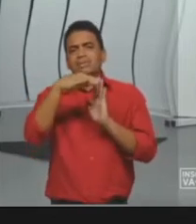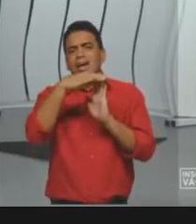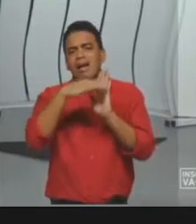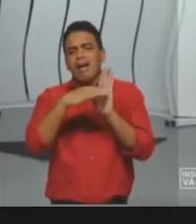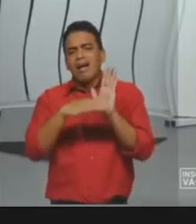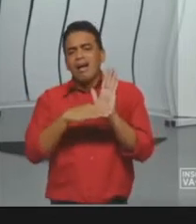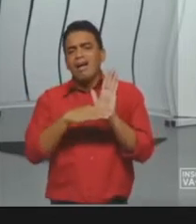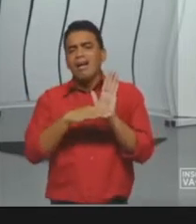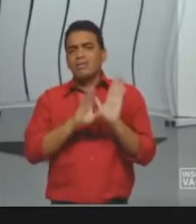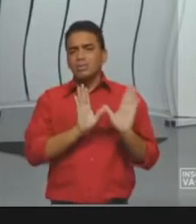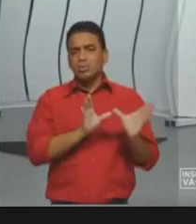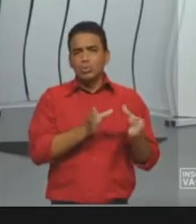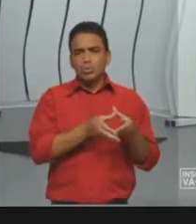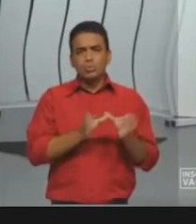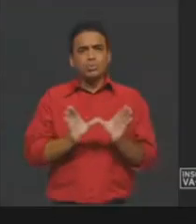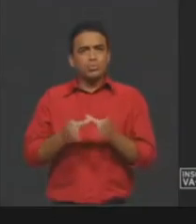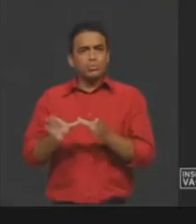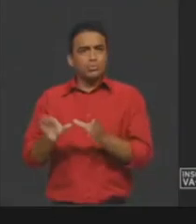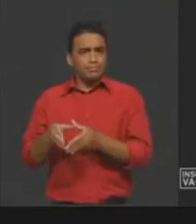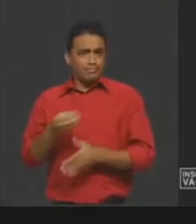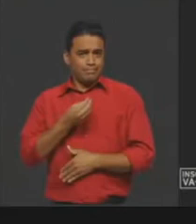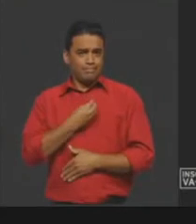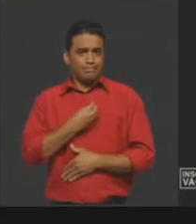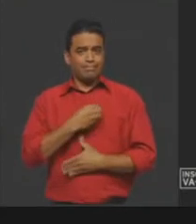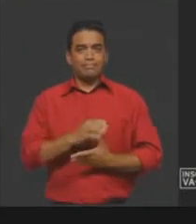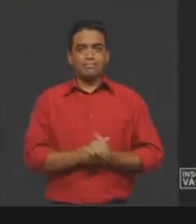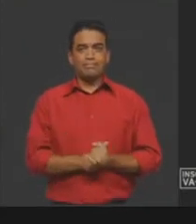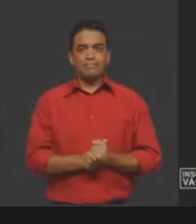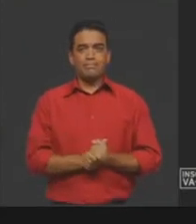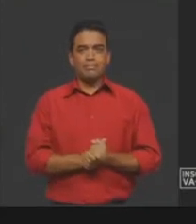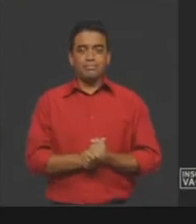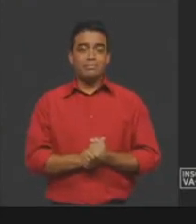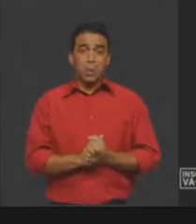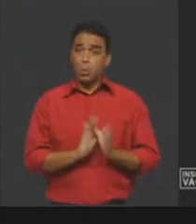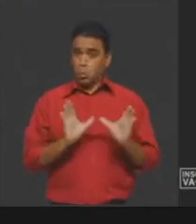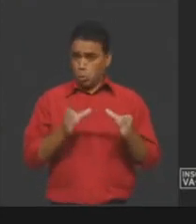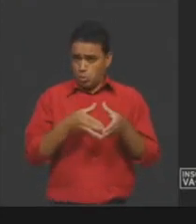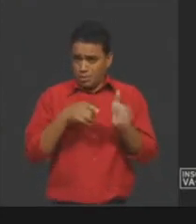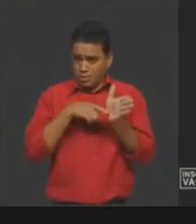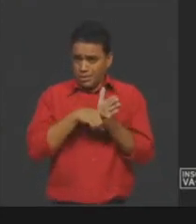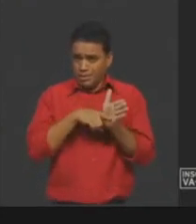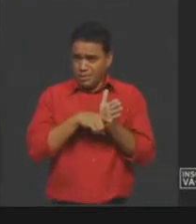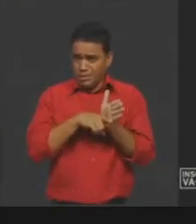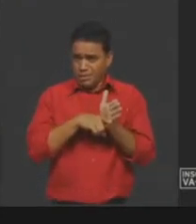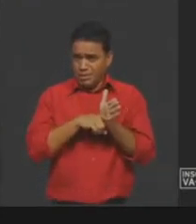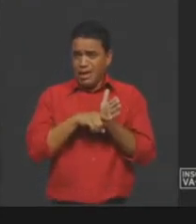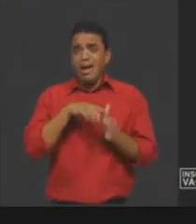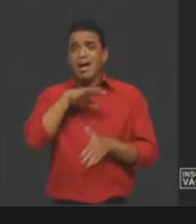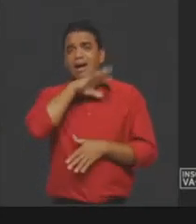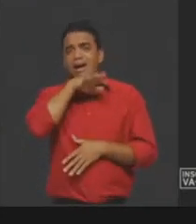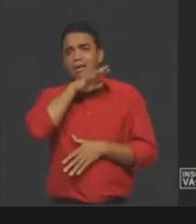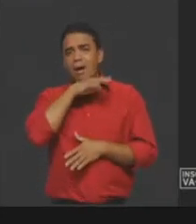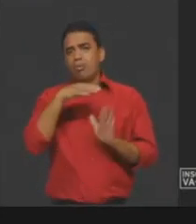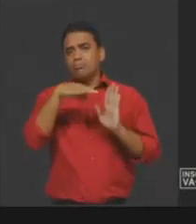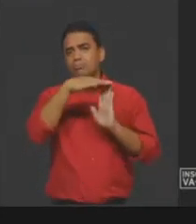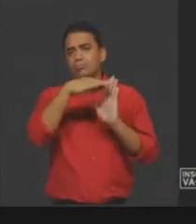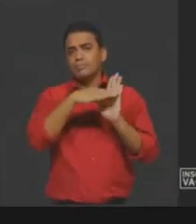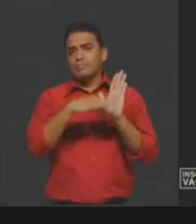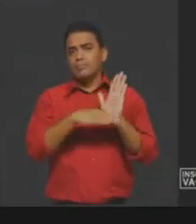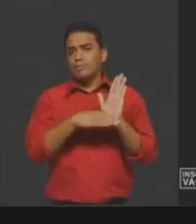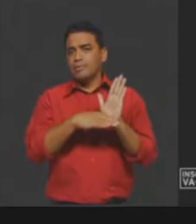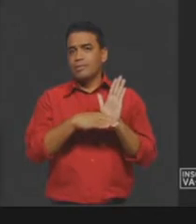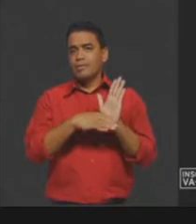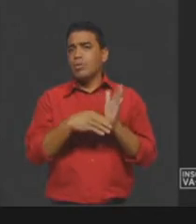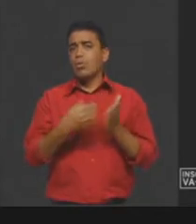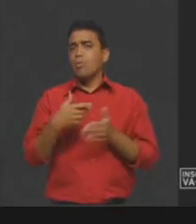classificação dos seres vivos. Alguns naturalistas, então, classificavam os animais dessa forma aqui, olha. Por exemplo, modo de